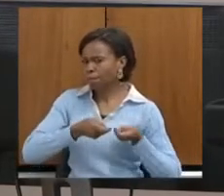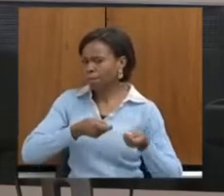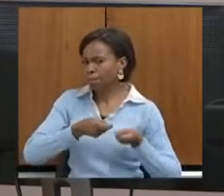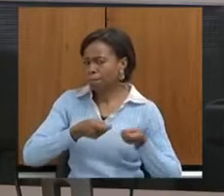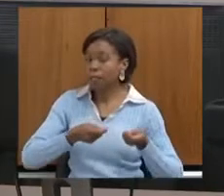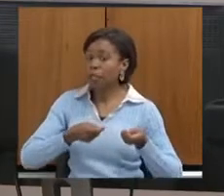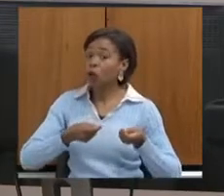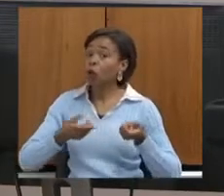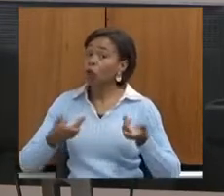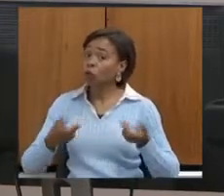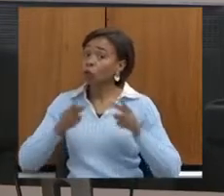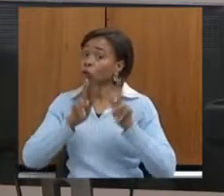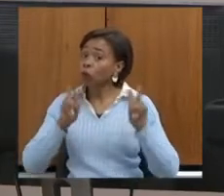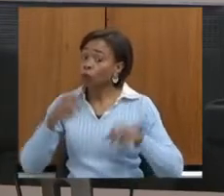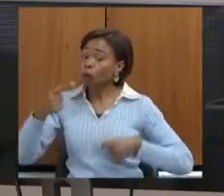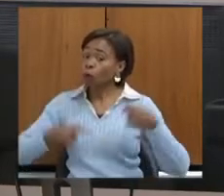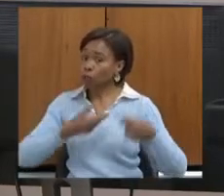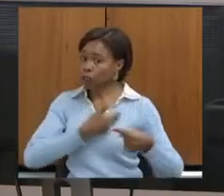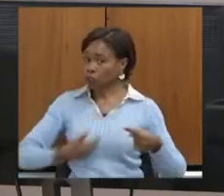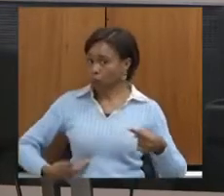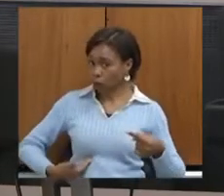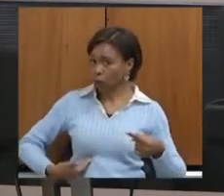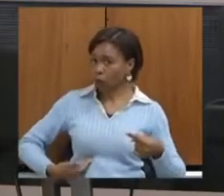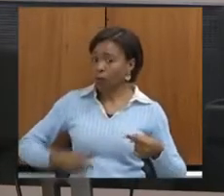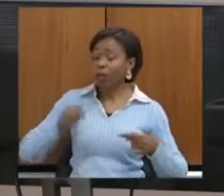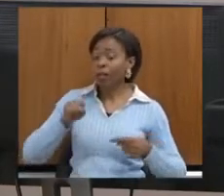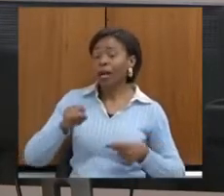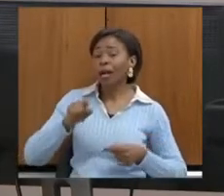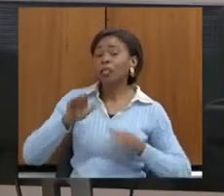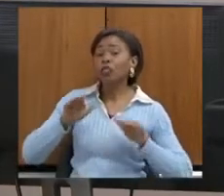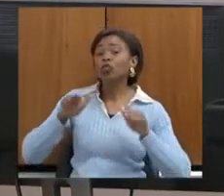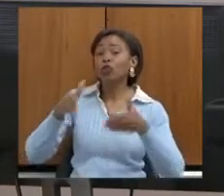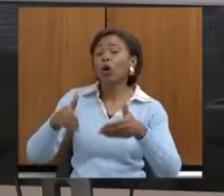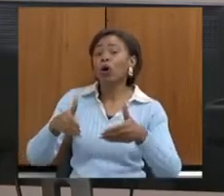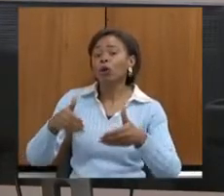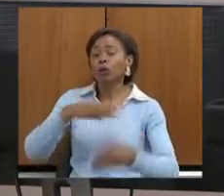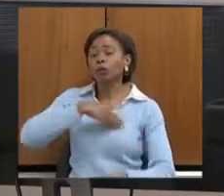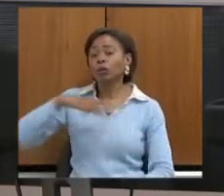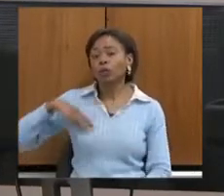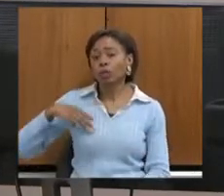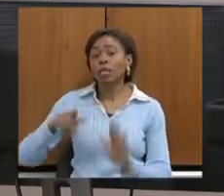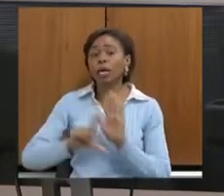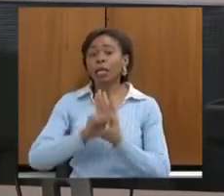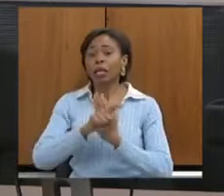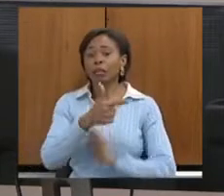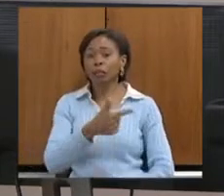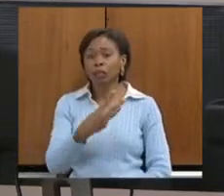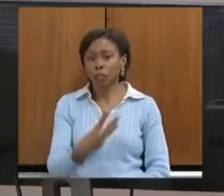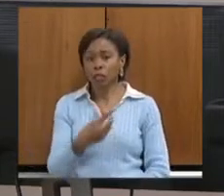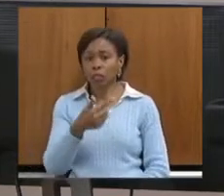política estadual dos atingidos por barragens instituída pela lei nº